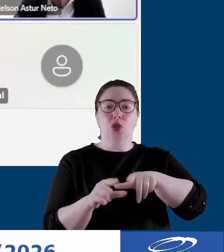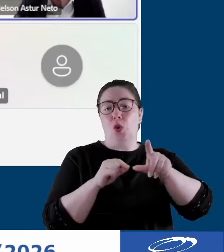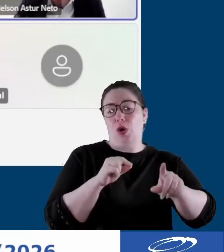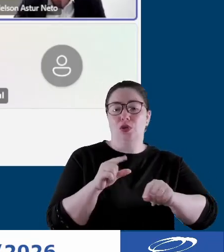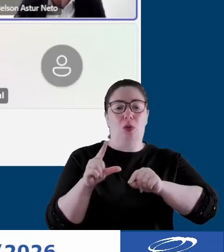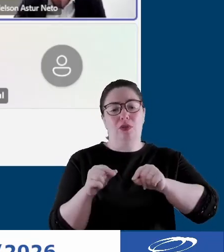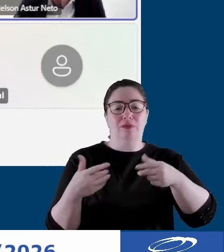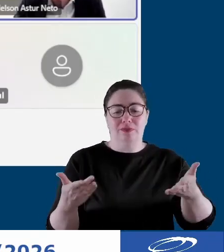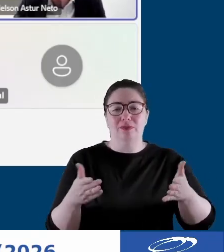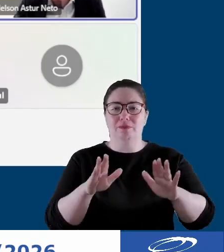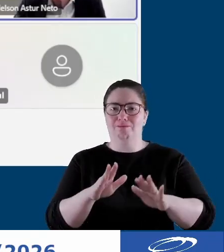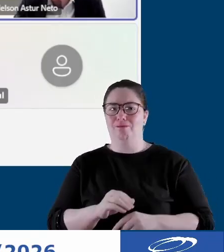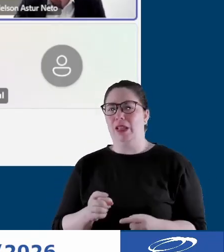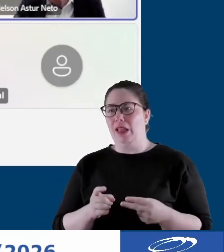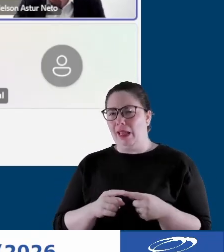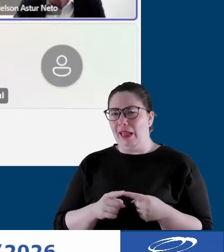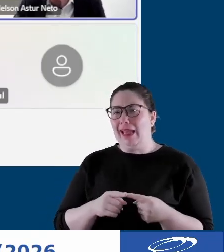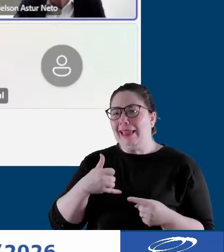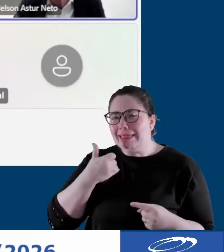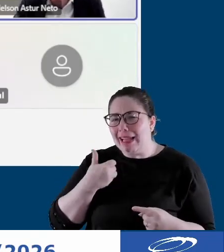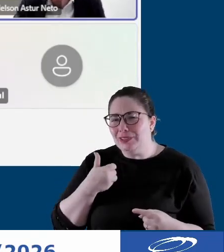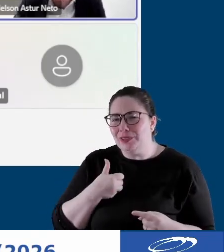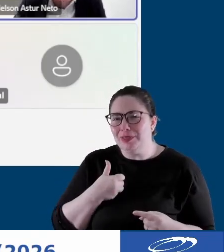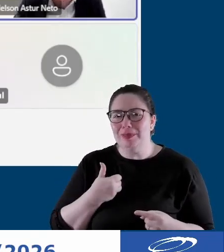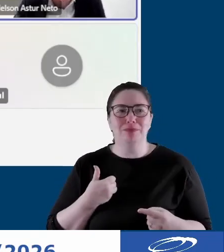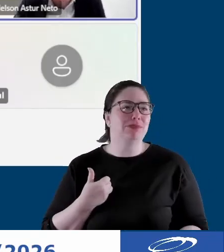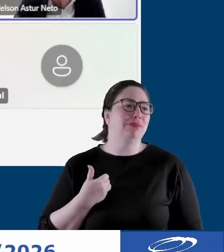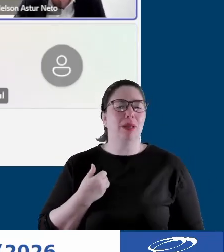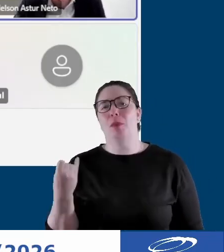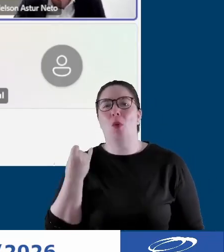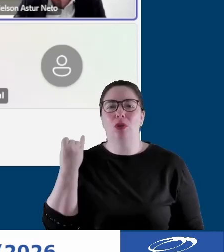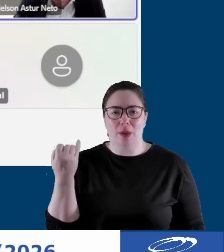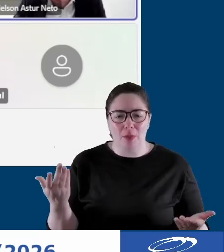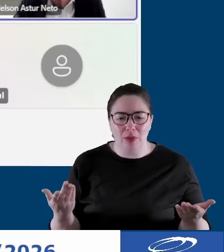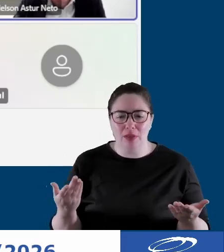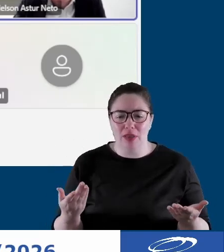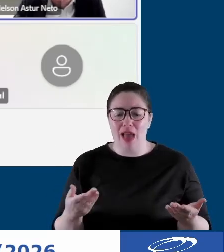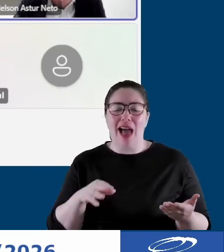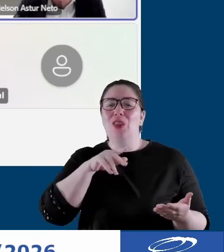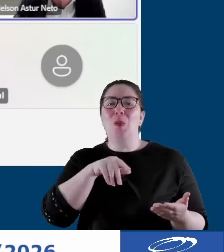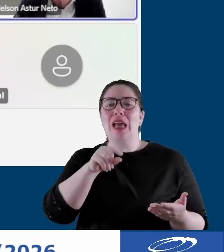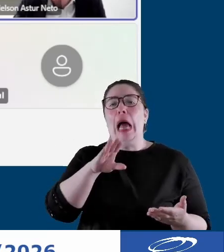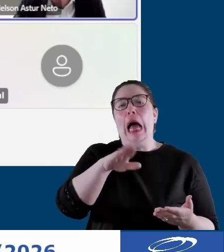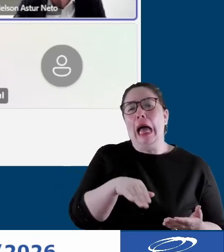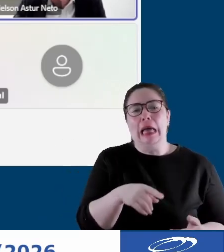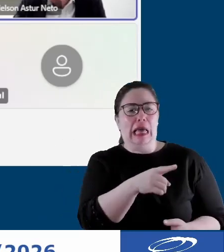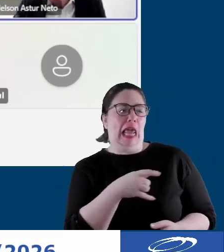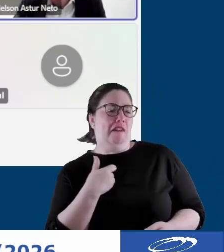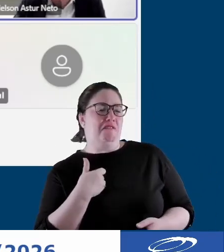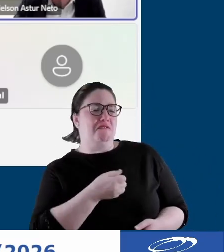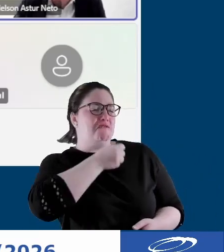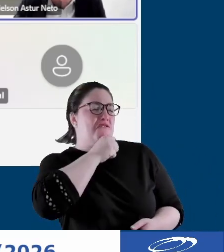para falar simplesmente que alguém que é mais velho infecta mais do que alguém que é mais novo. Mas